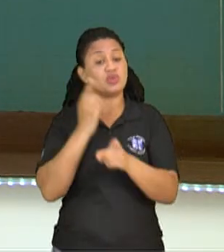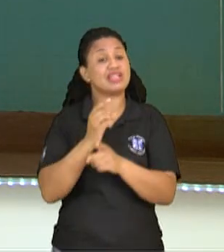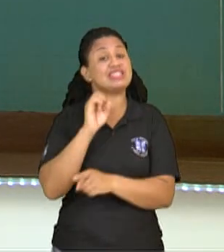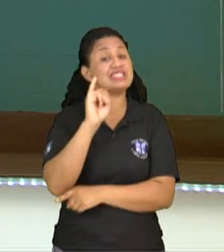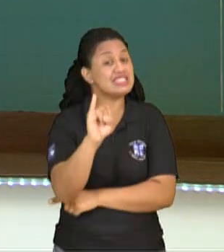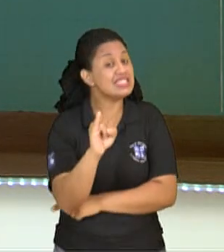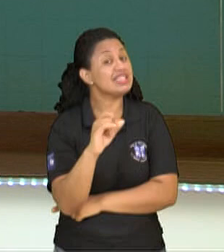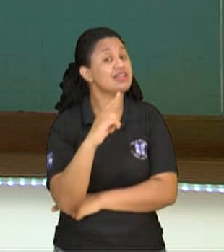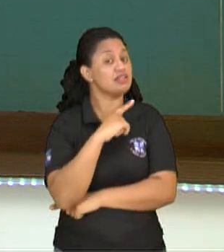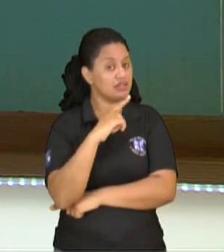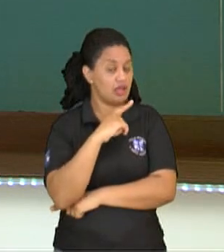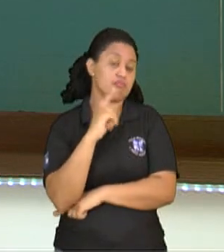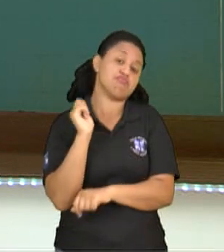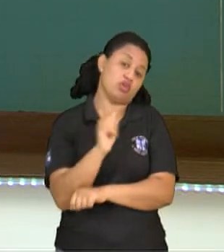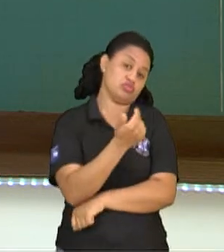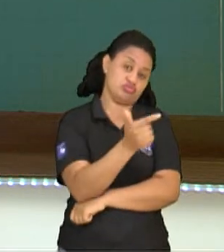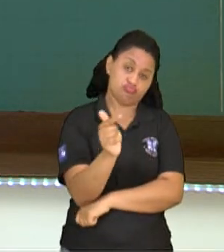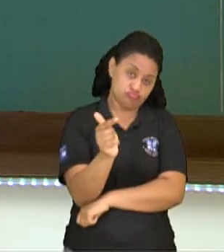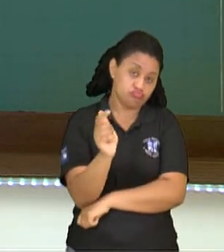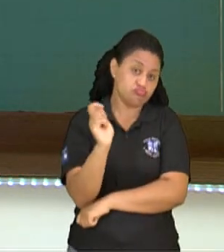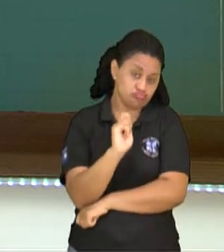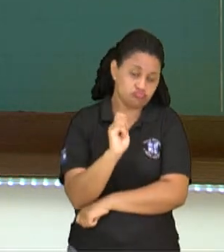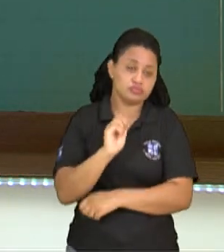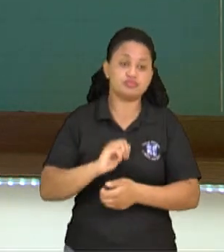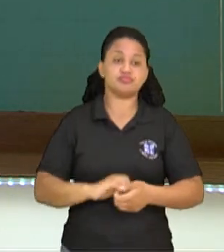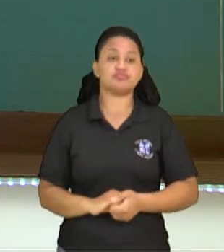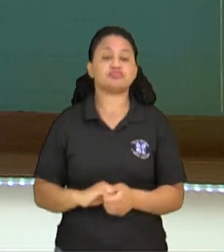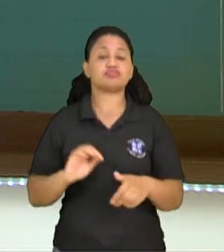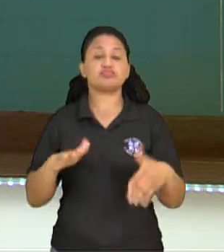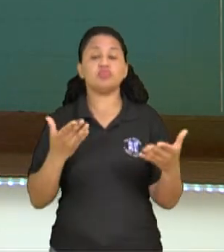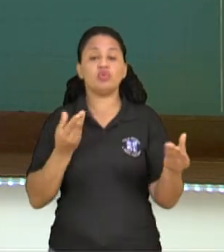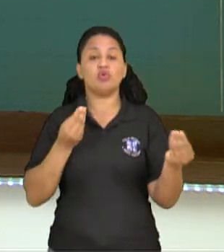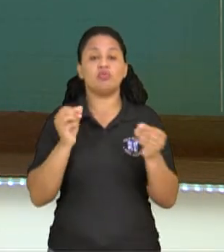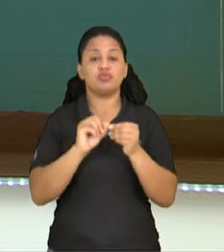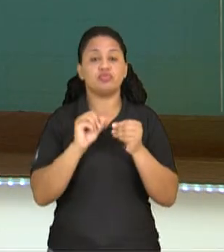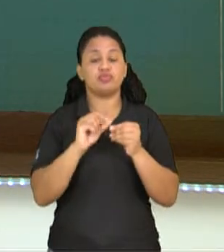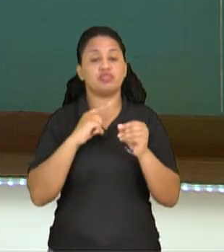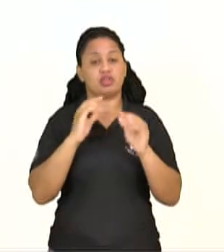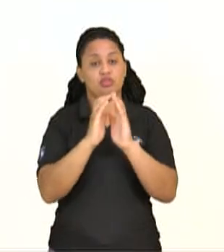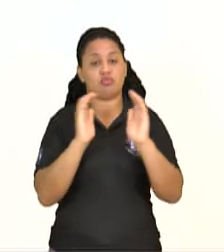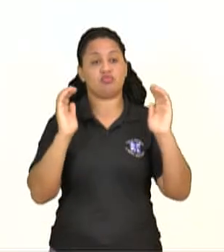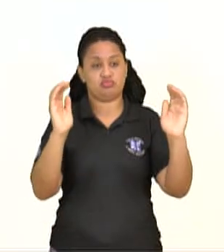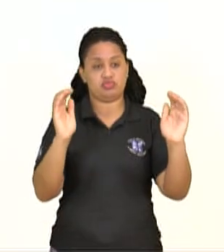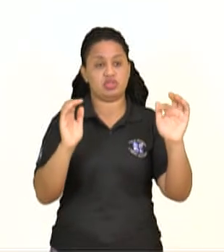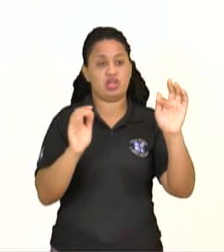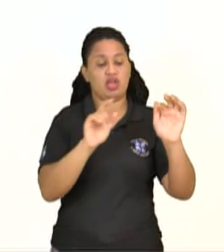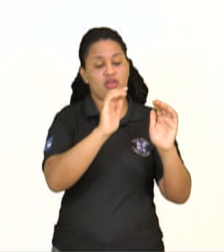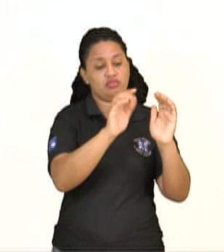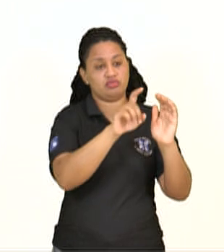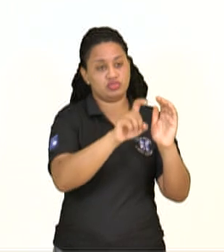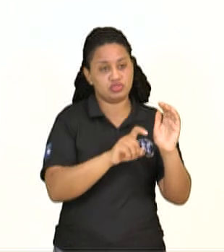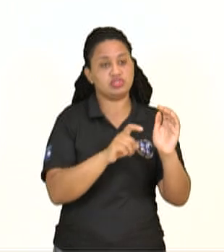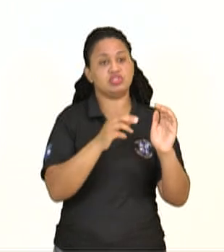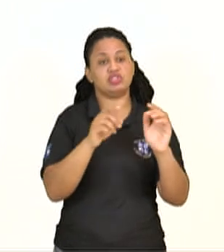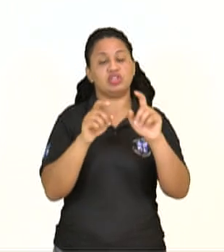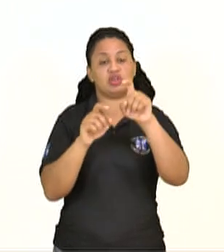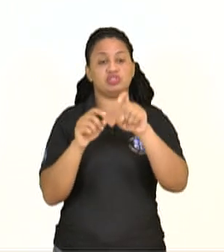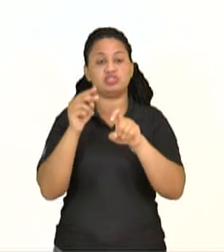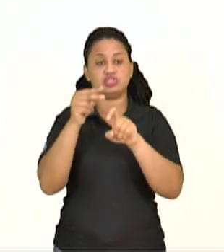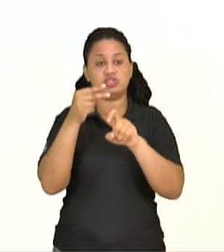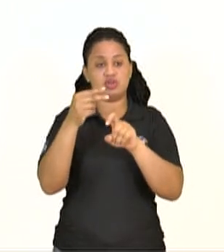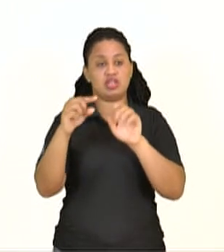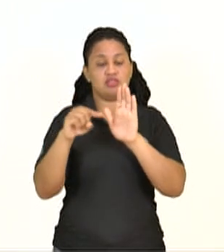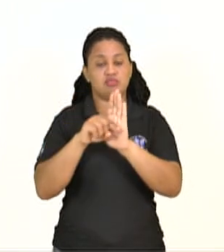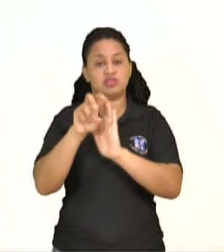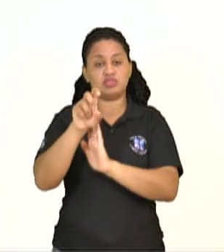bom? Porque pode não existir. Então, vamos lá. A gente tem aqui uma função, f de x igual a x ao quadrado menos 5x mais